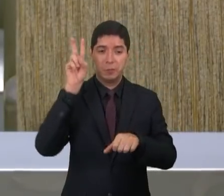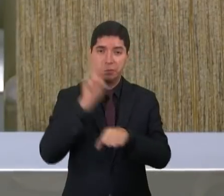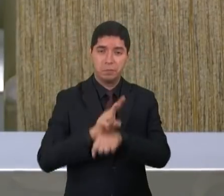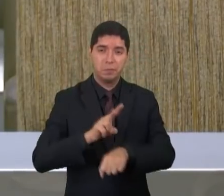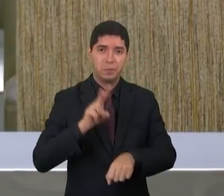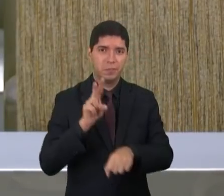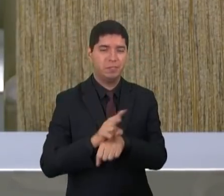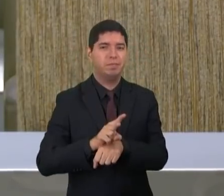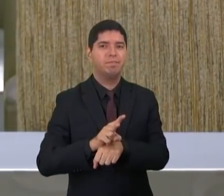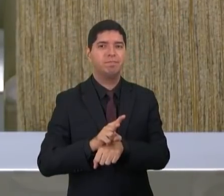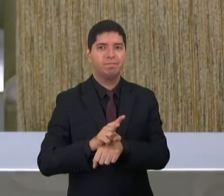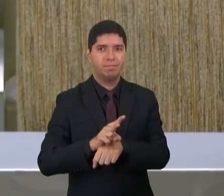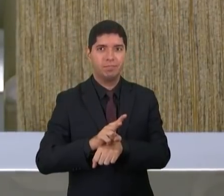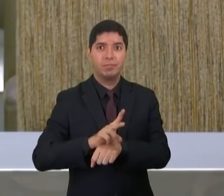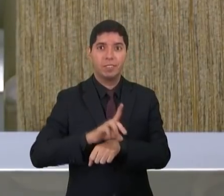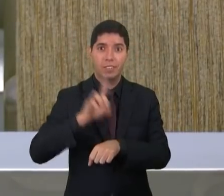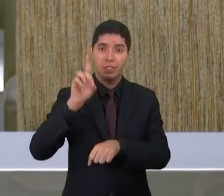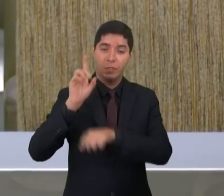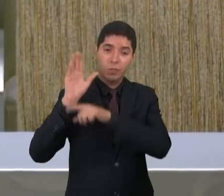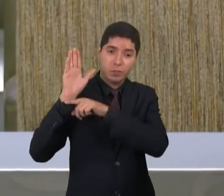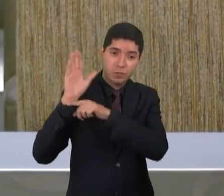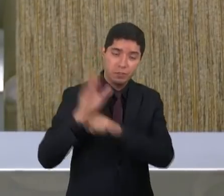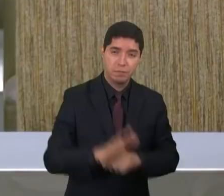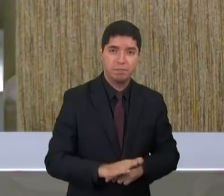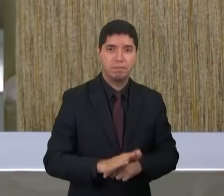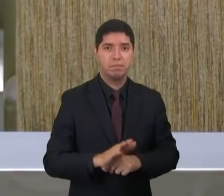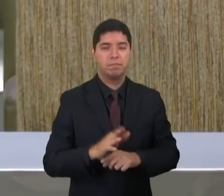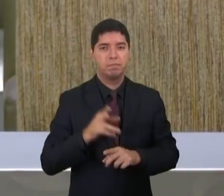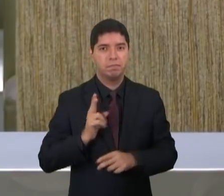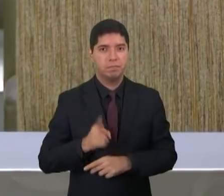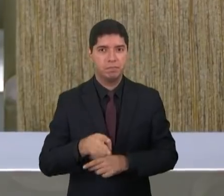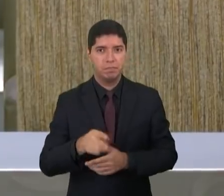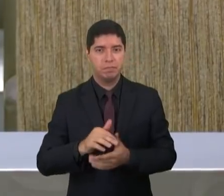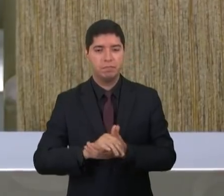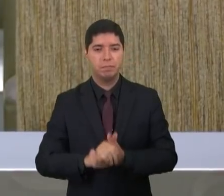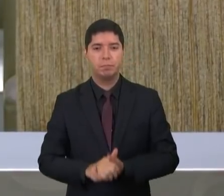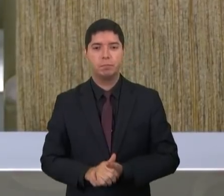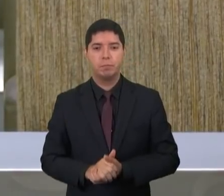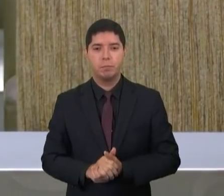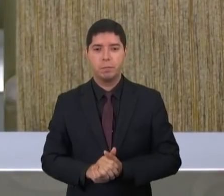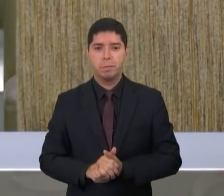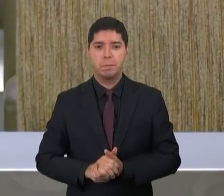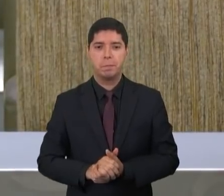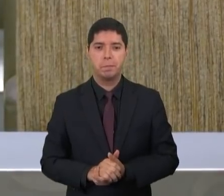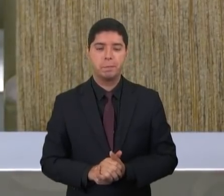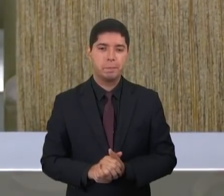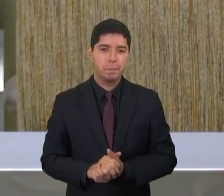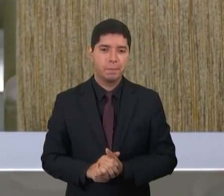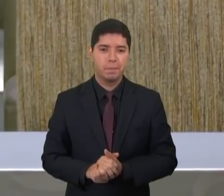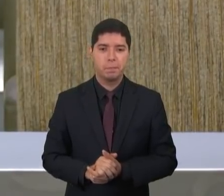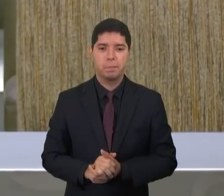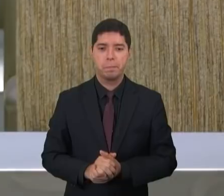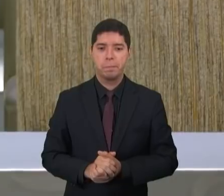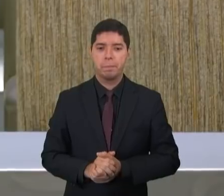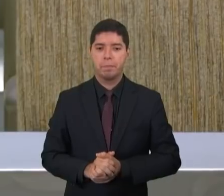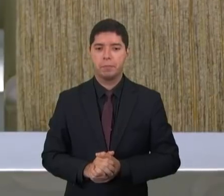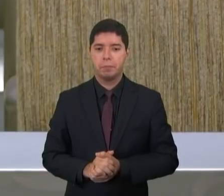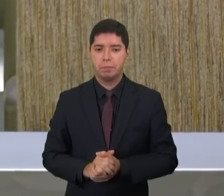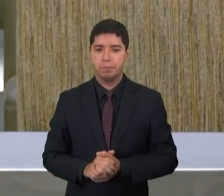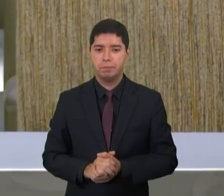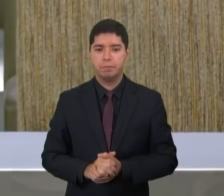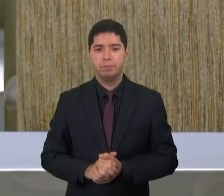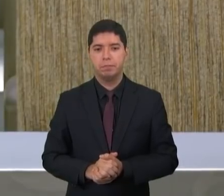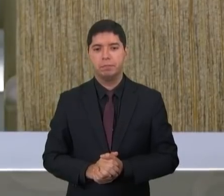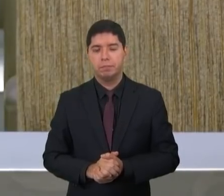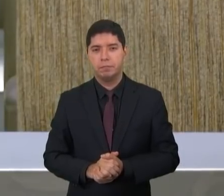O Senhor não permitirá que ele chegue perto da tua vida, nem da tua